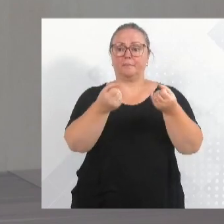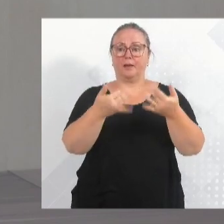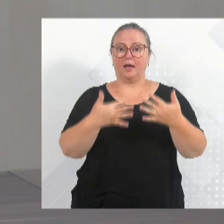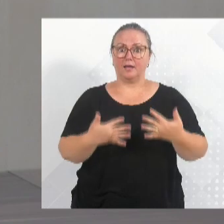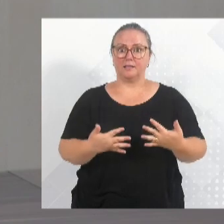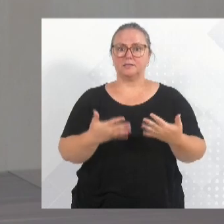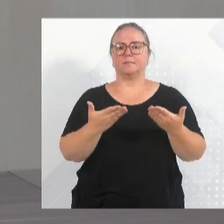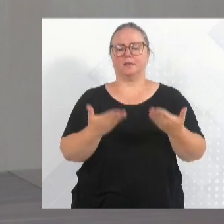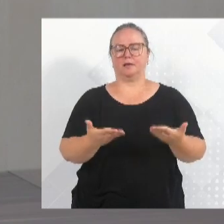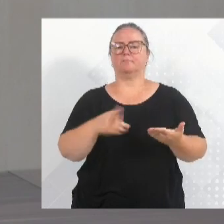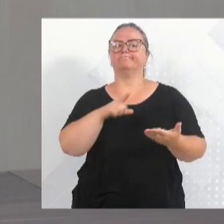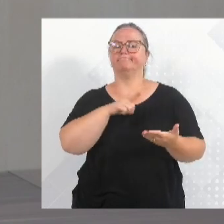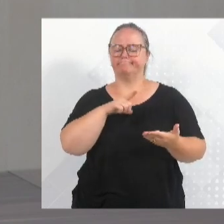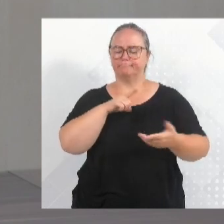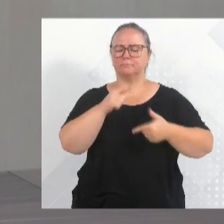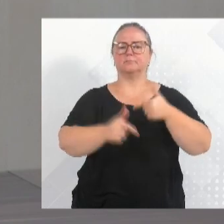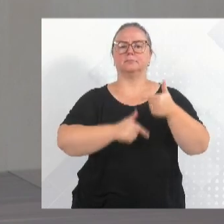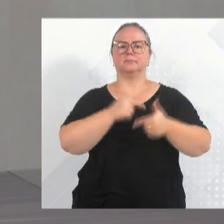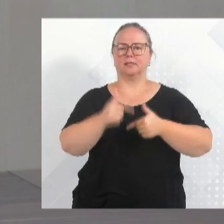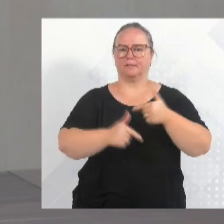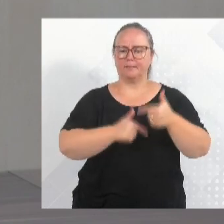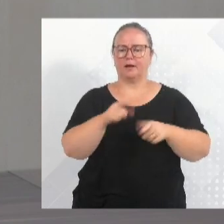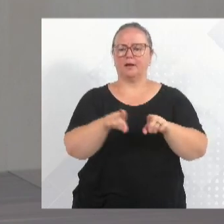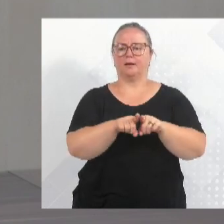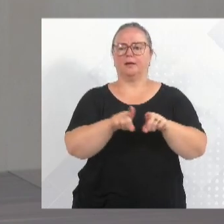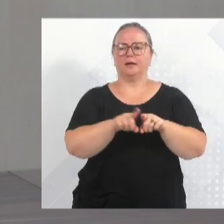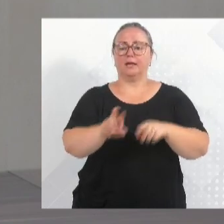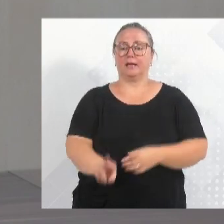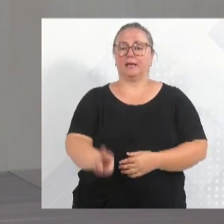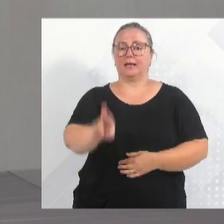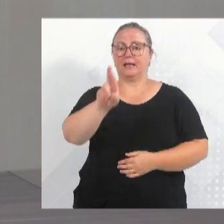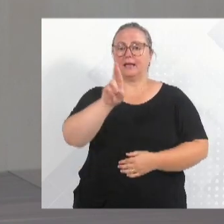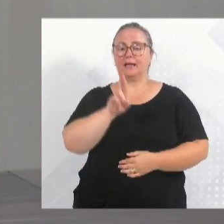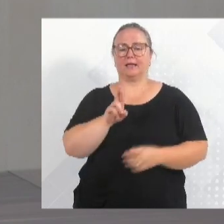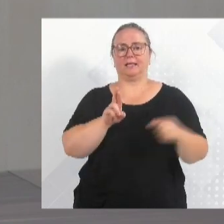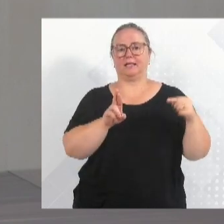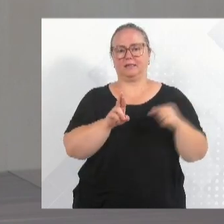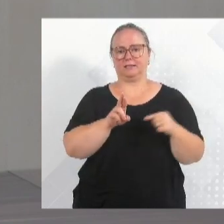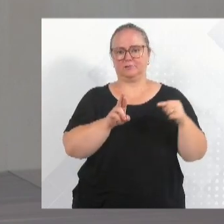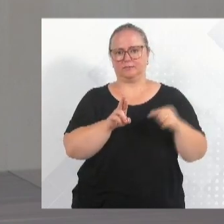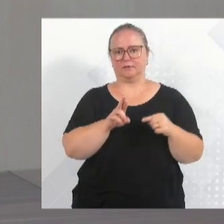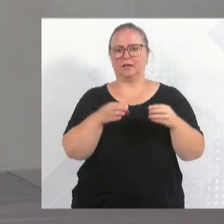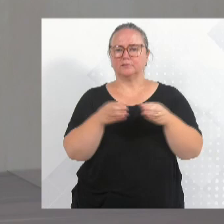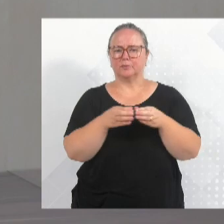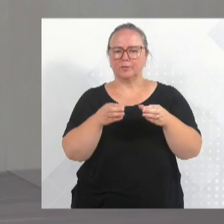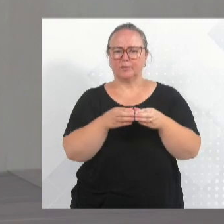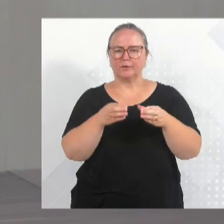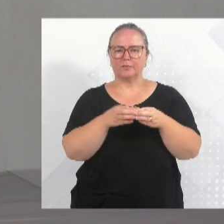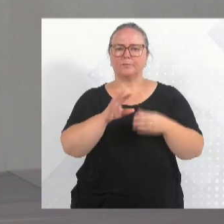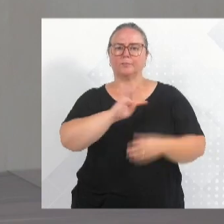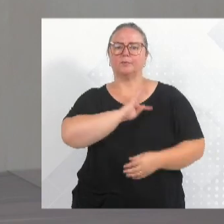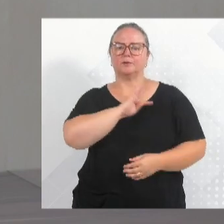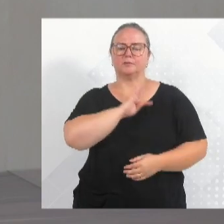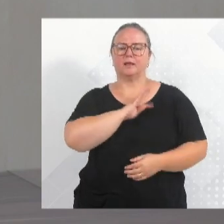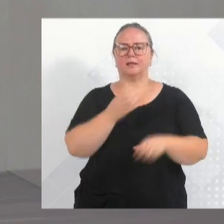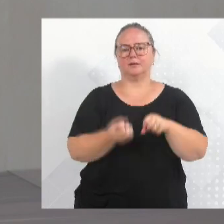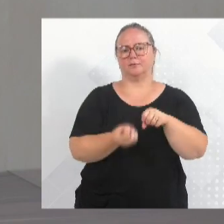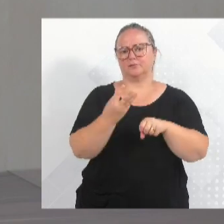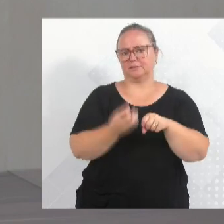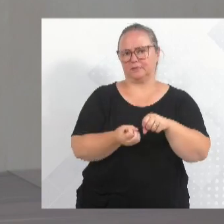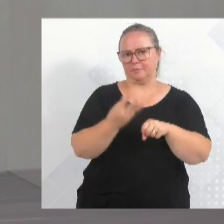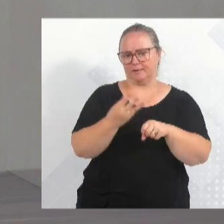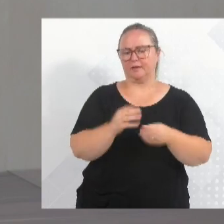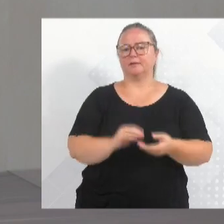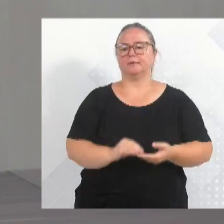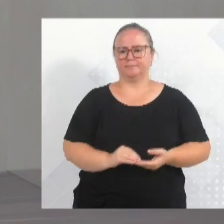trabalho o resultado, na realidade, do trabalho que está sendo feito pela equipe técnica do SAMAI, do